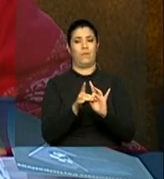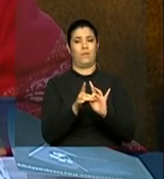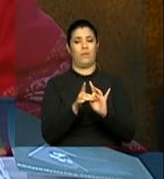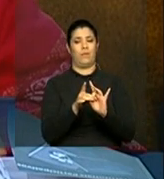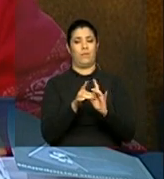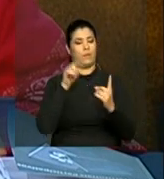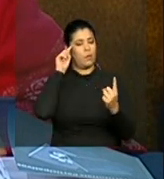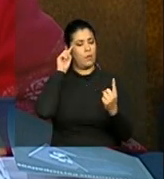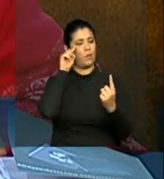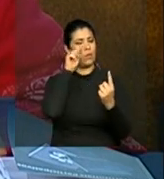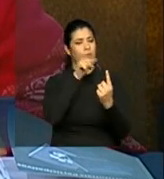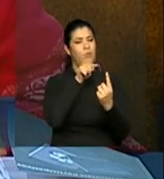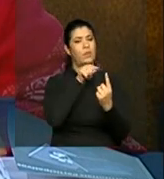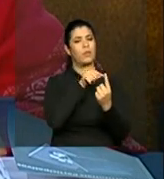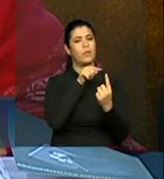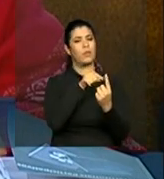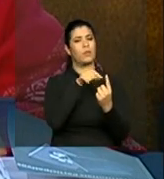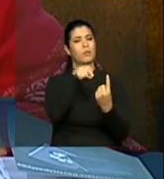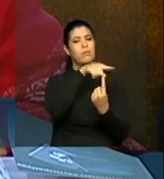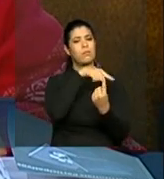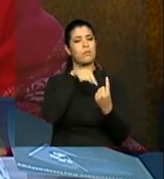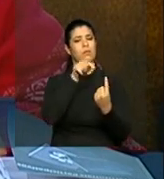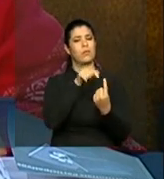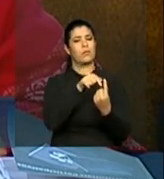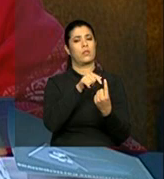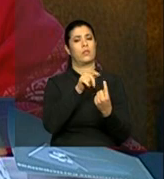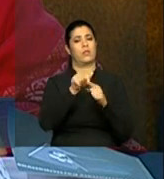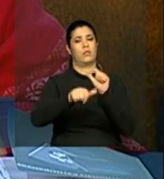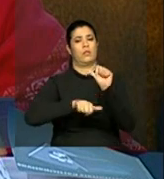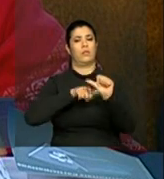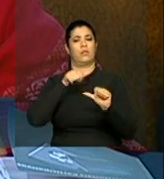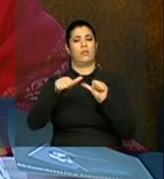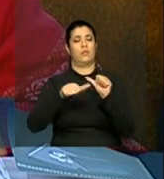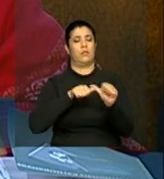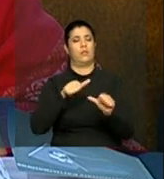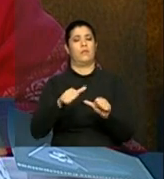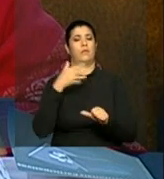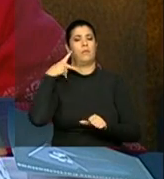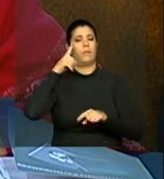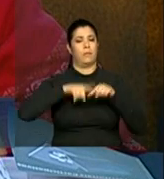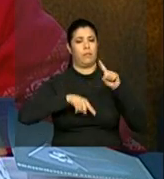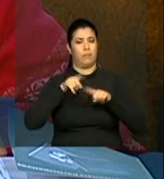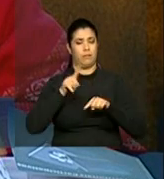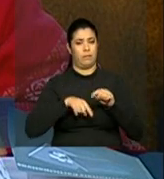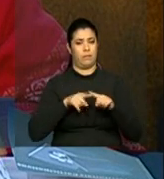em torno da real reforma política,